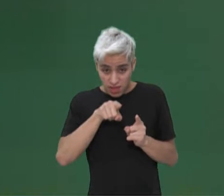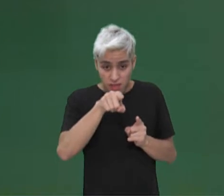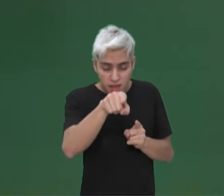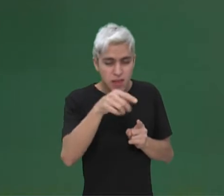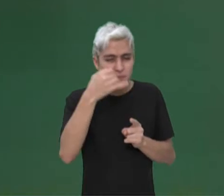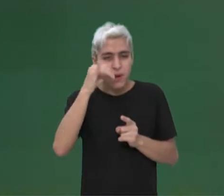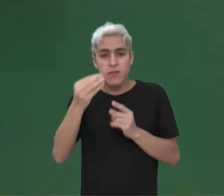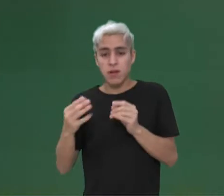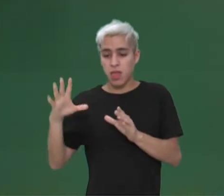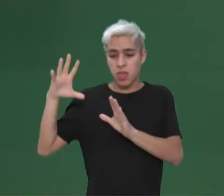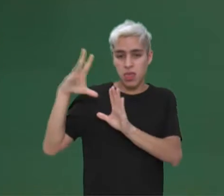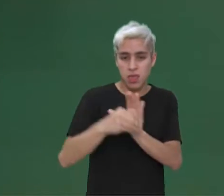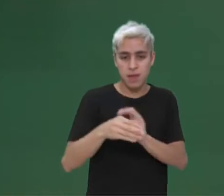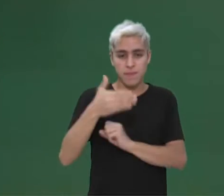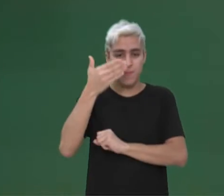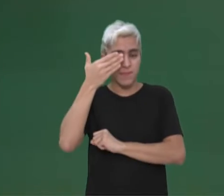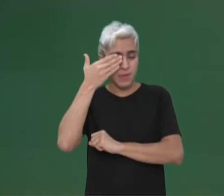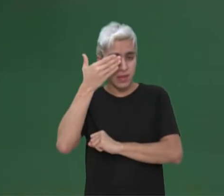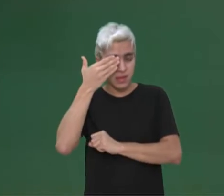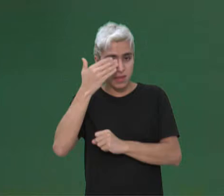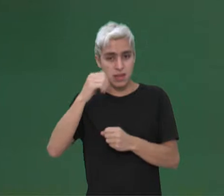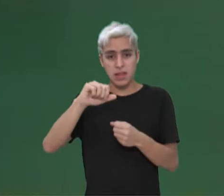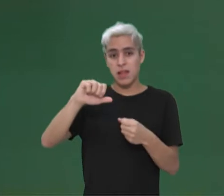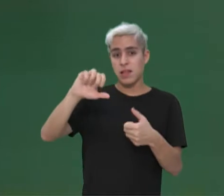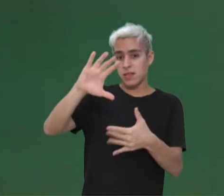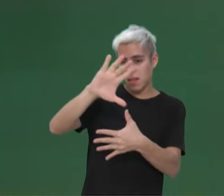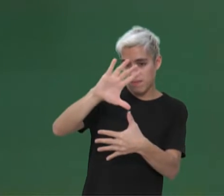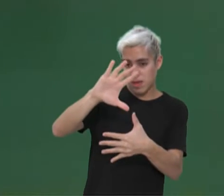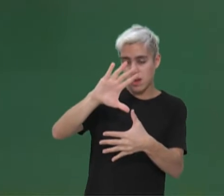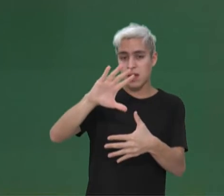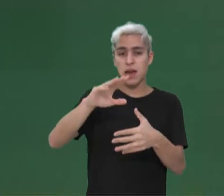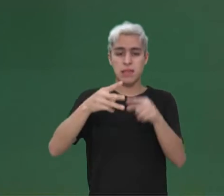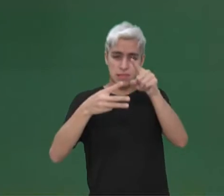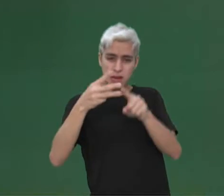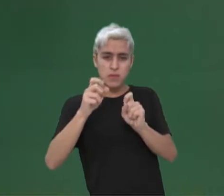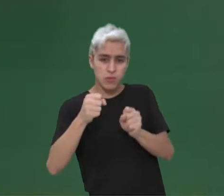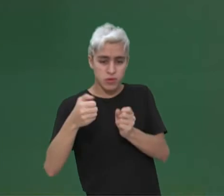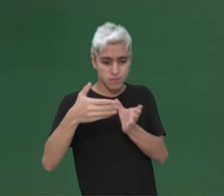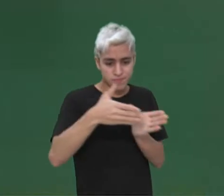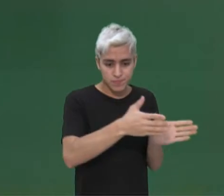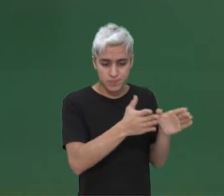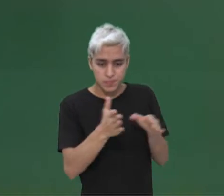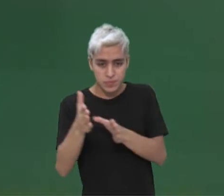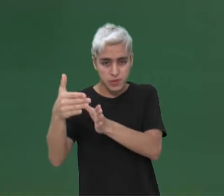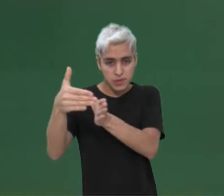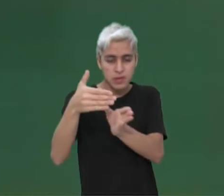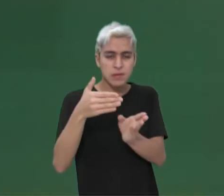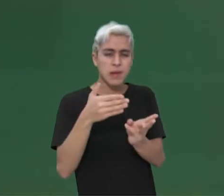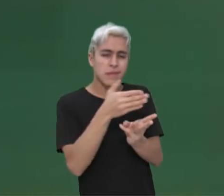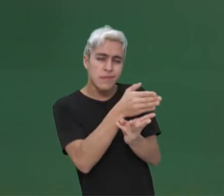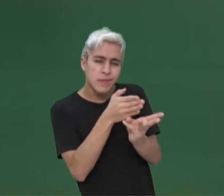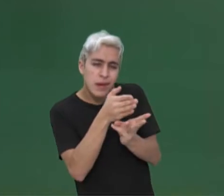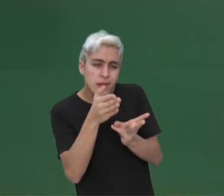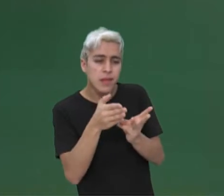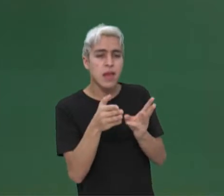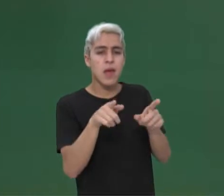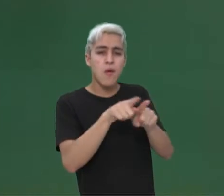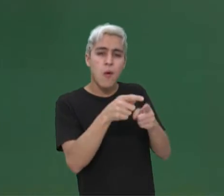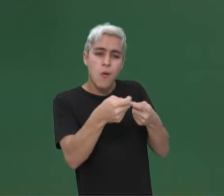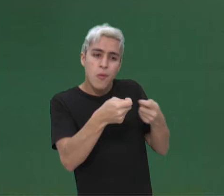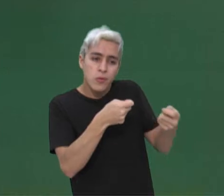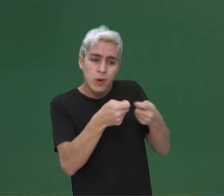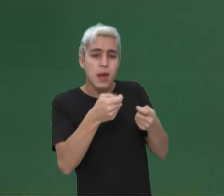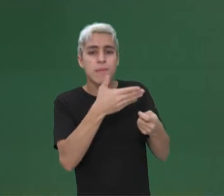ação de piratas. Na América, 3 portos só podiam mandar navios, com a mesma ideia: controlar melhor o que está indo